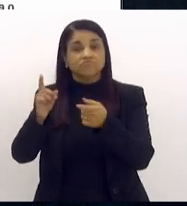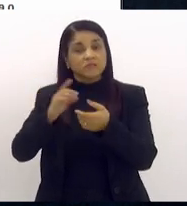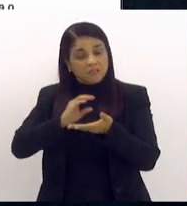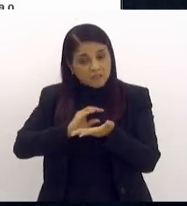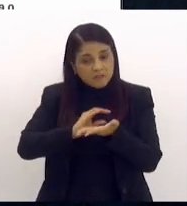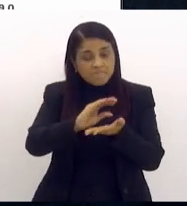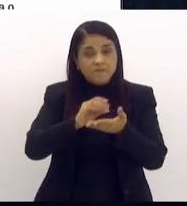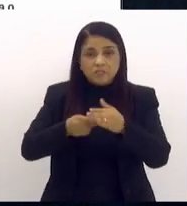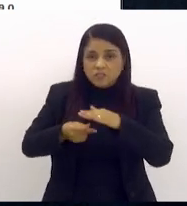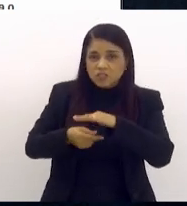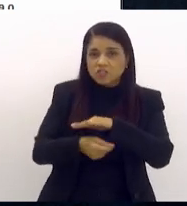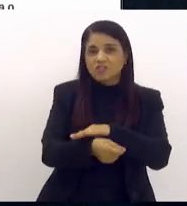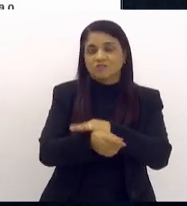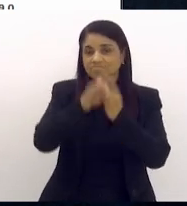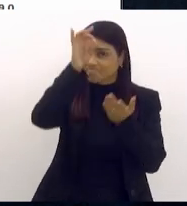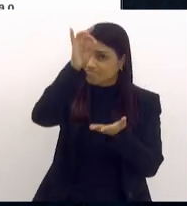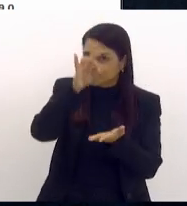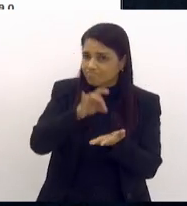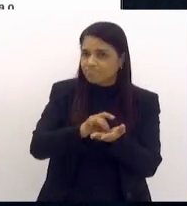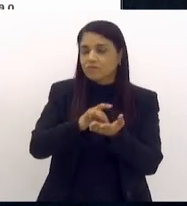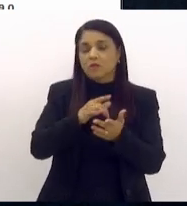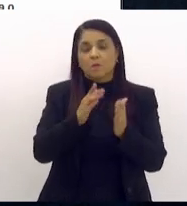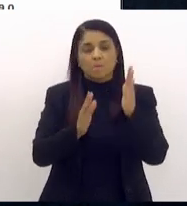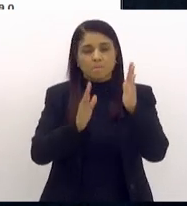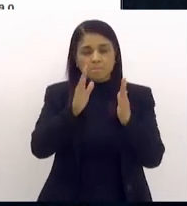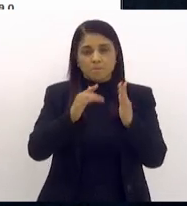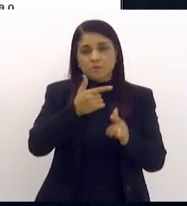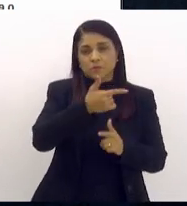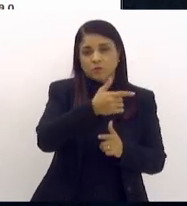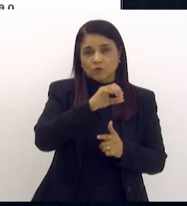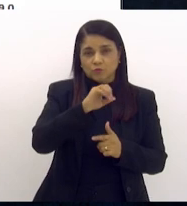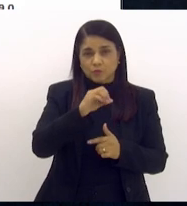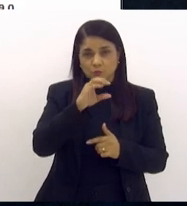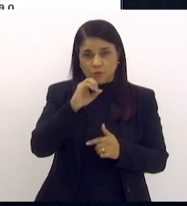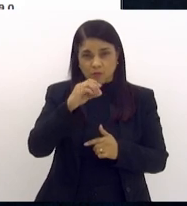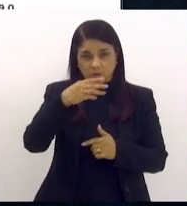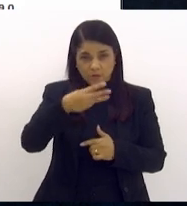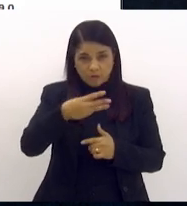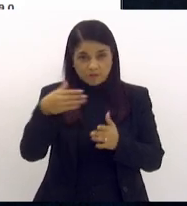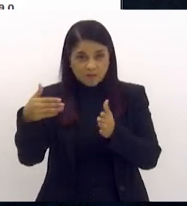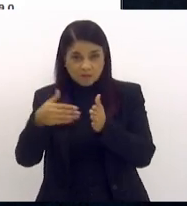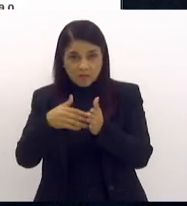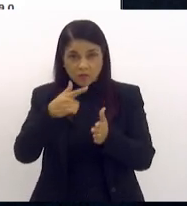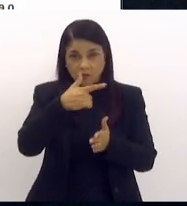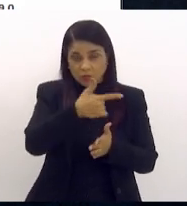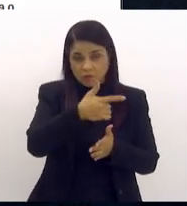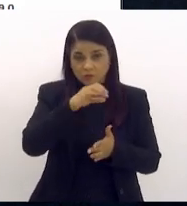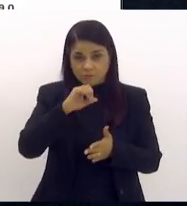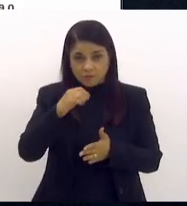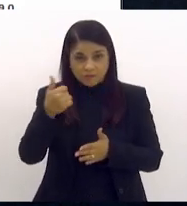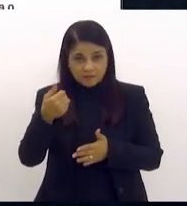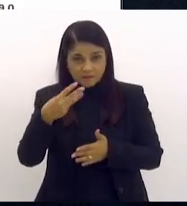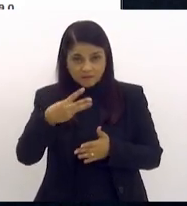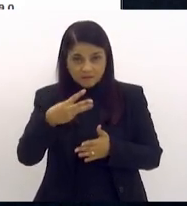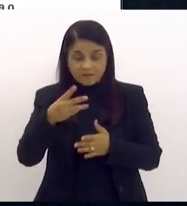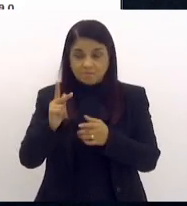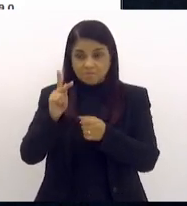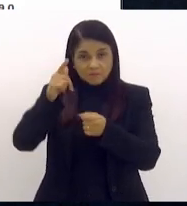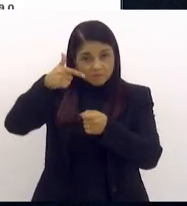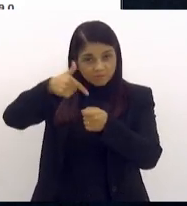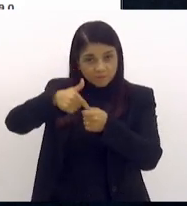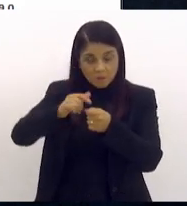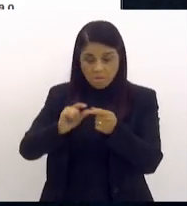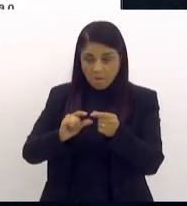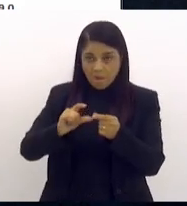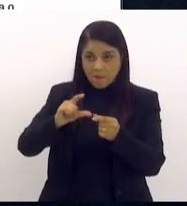Fato né então a gente vê ali no período 2003 até 2013 né os investimentos totais da Petrobras eles cresceram muito